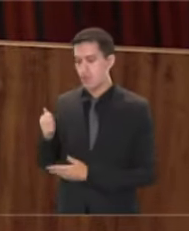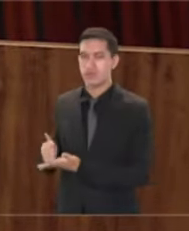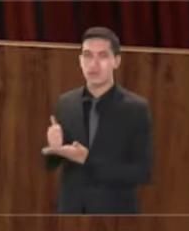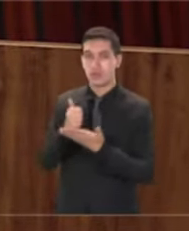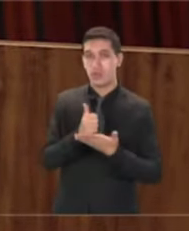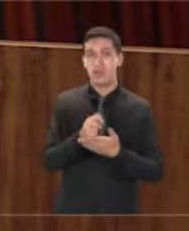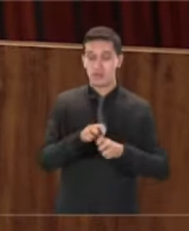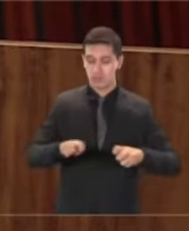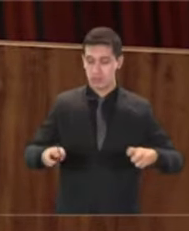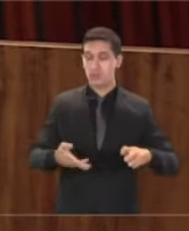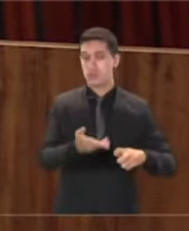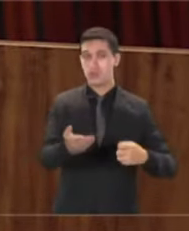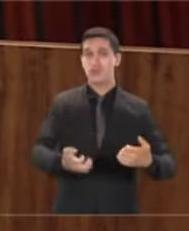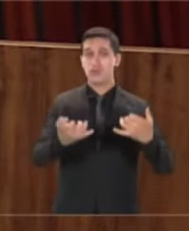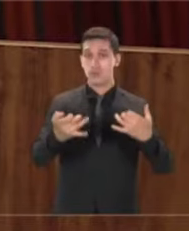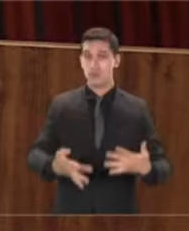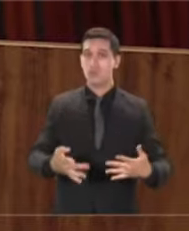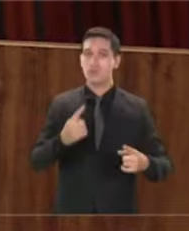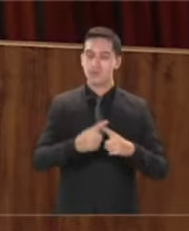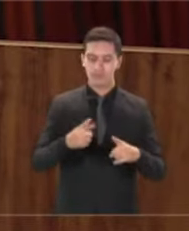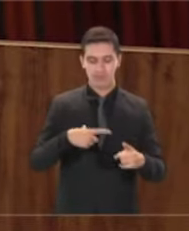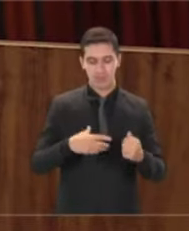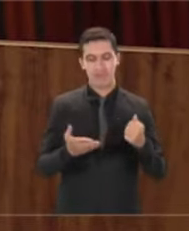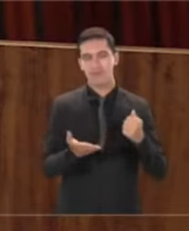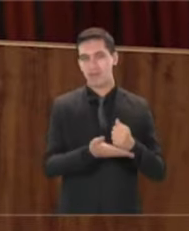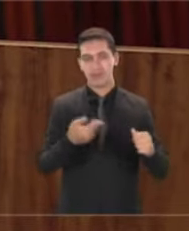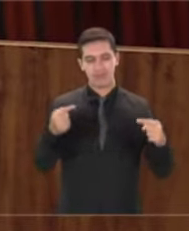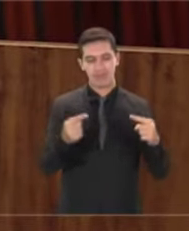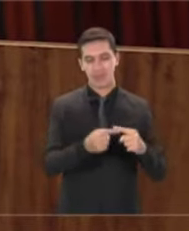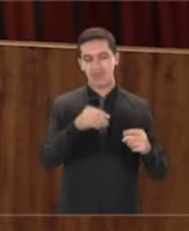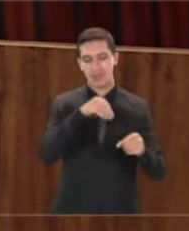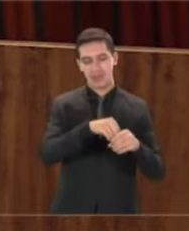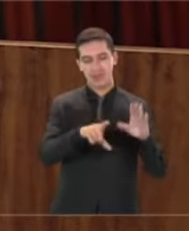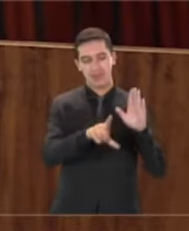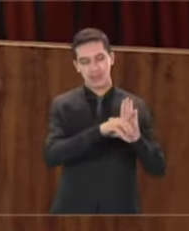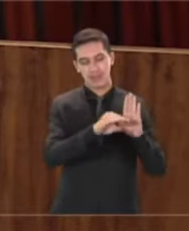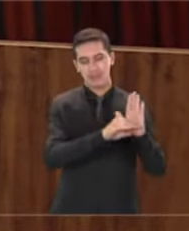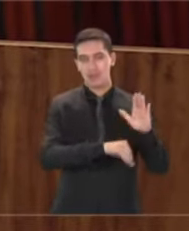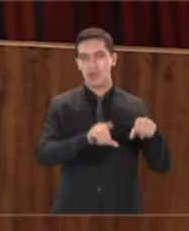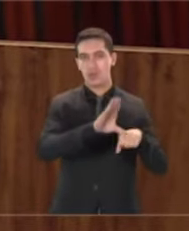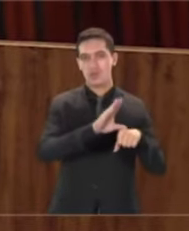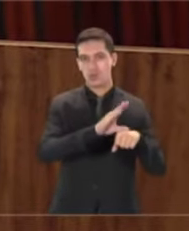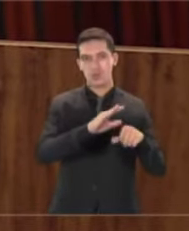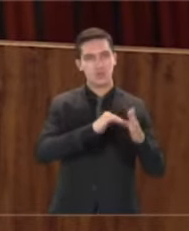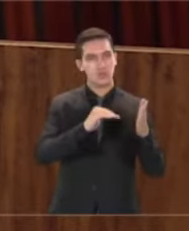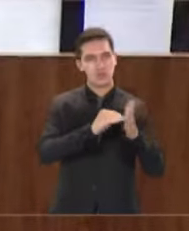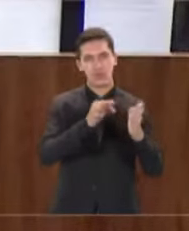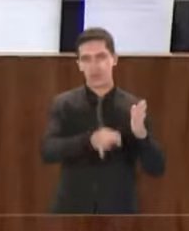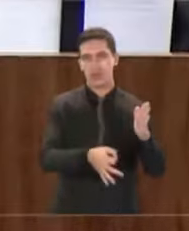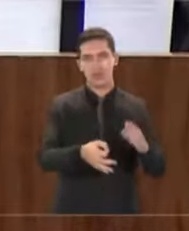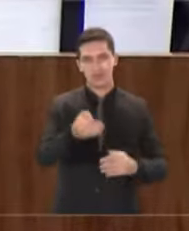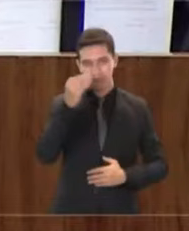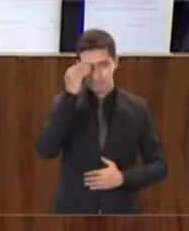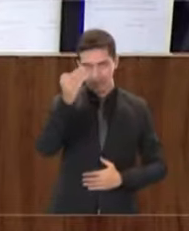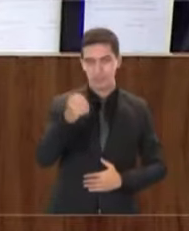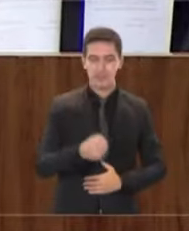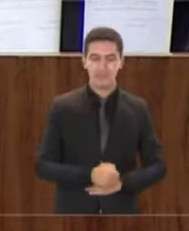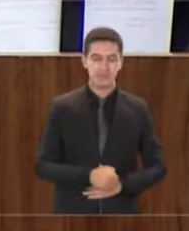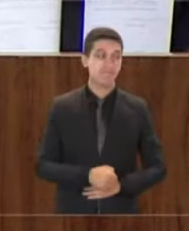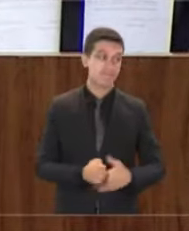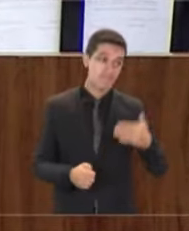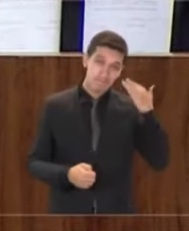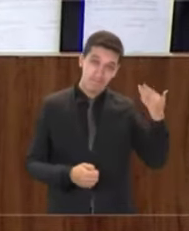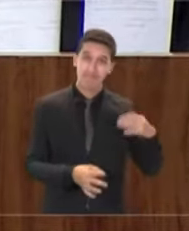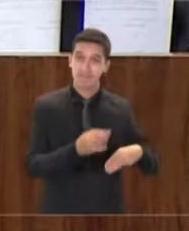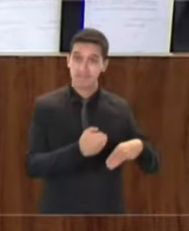foi votado, exatamente porque havia base jurisprudencial legal e constitucional para isso. Muito obrigada, presidente. Agradeço, ministra Carmen